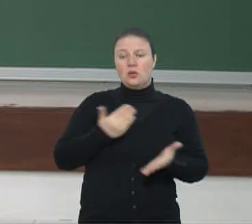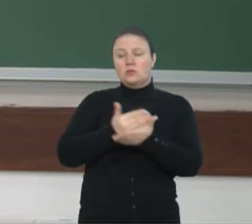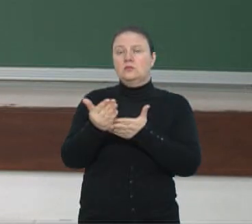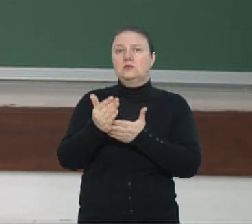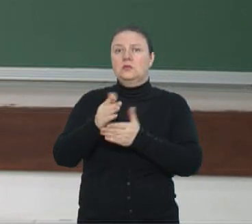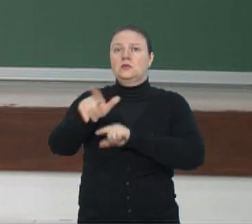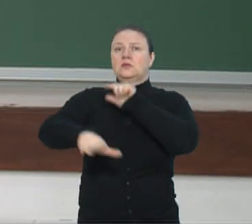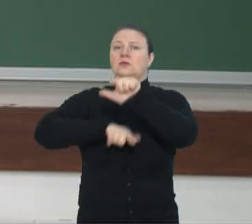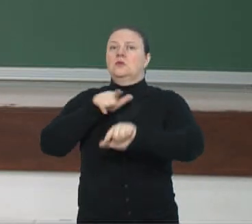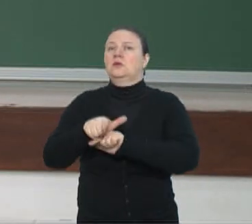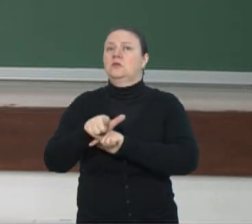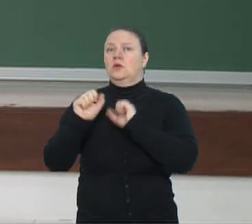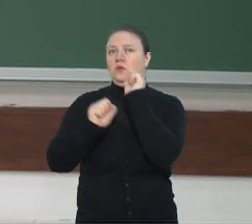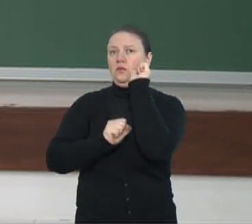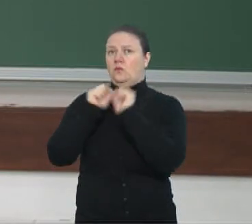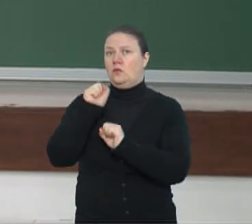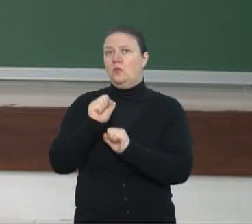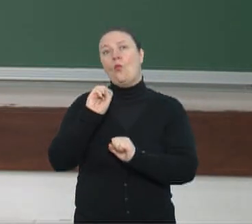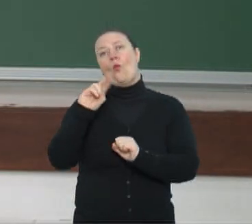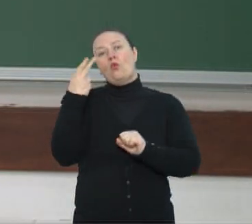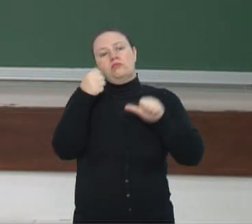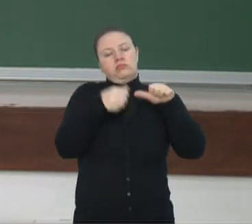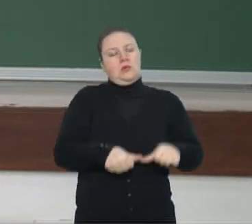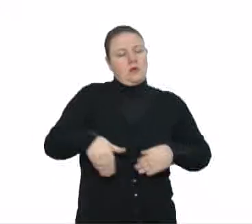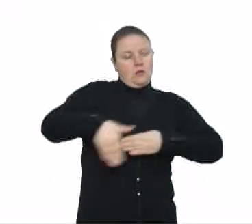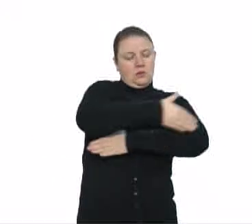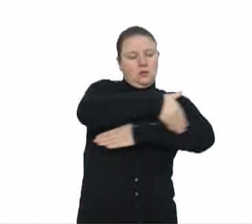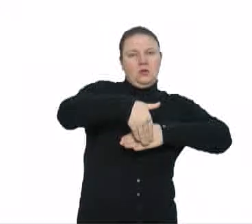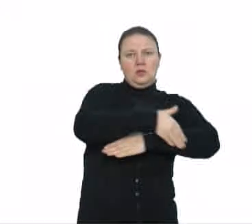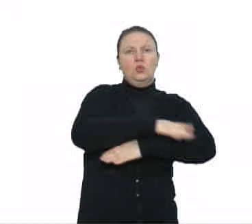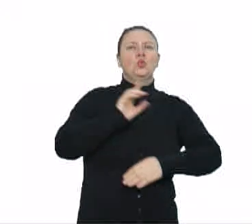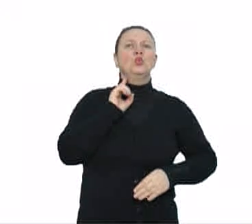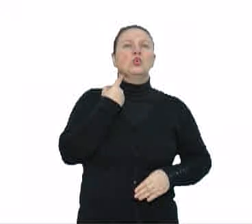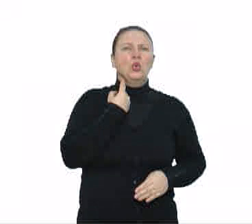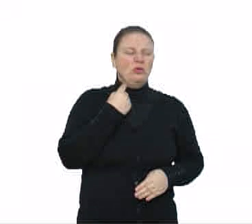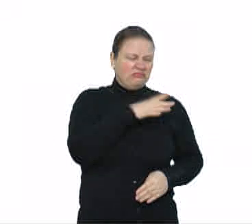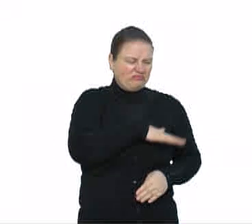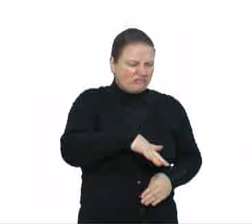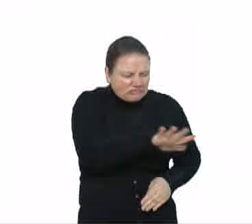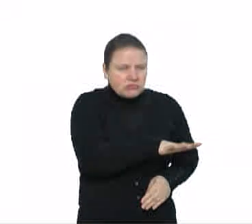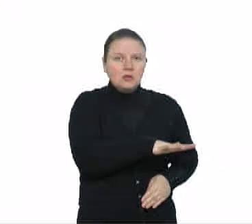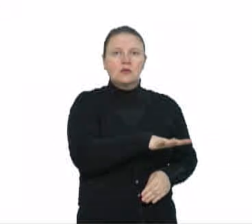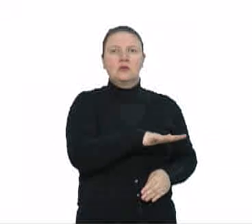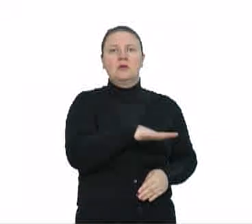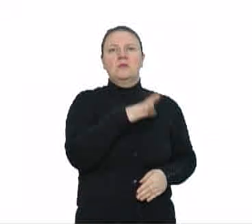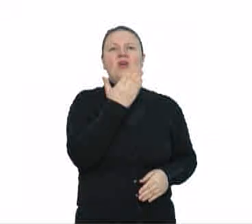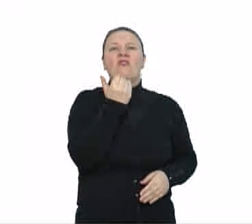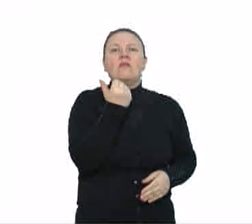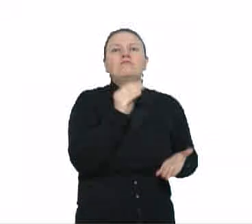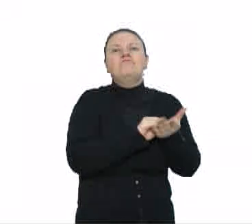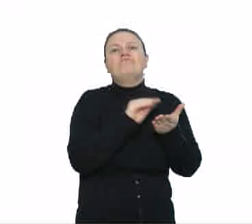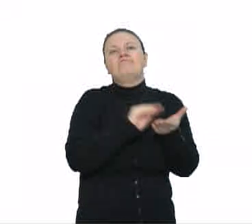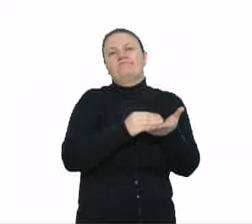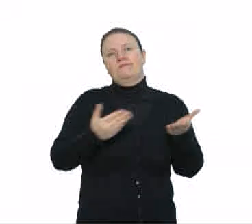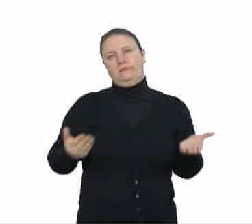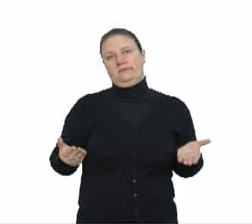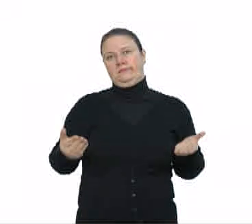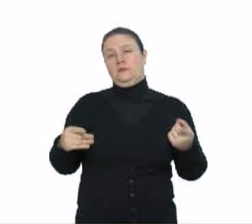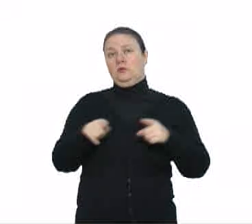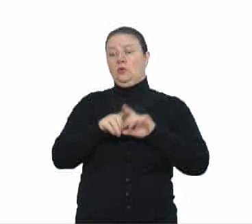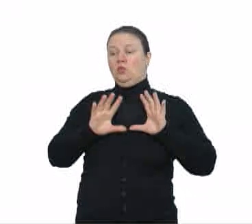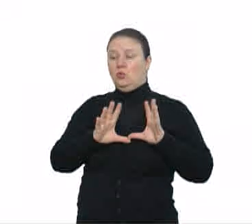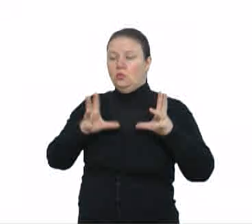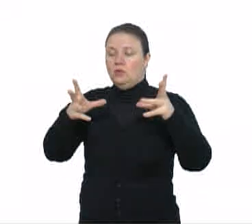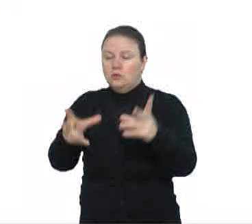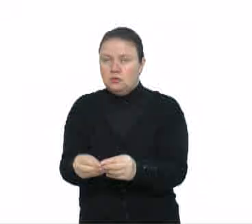ruas, sujas e com pouca alimentação. Devido aos baixos salários, a alimentação também era precária e obrigava todos os